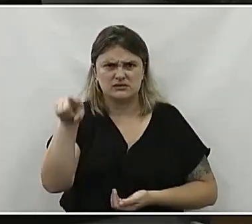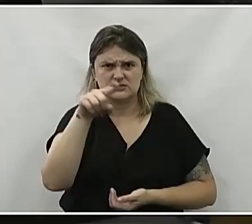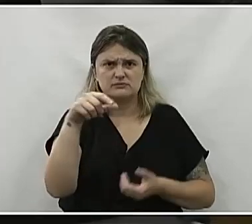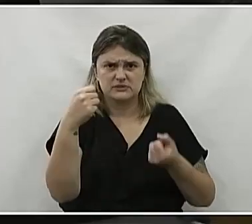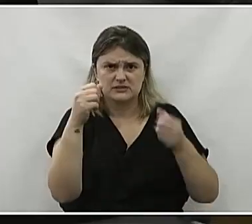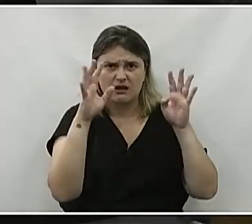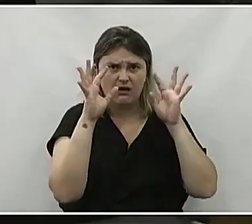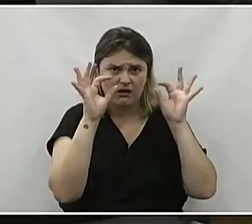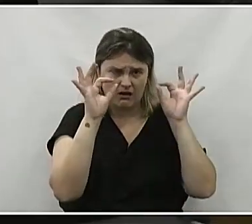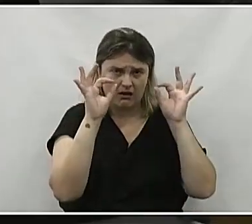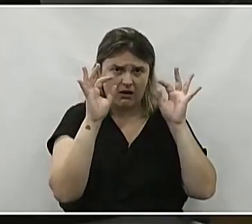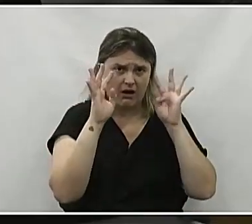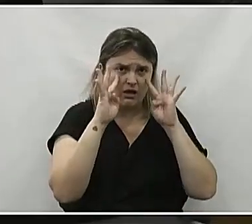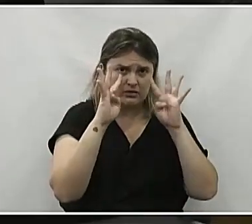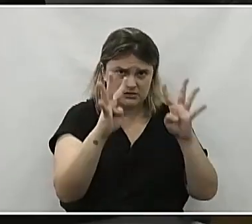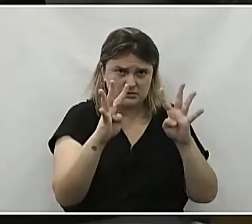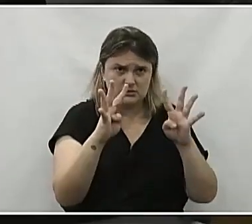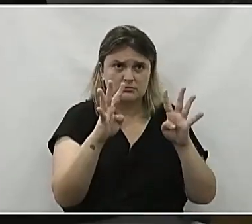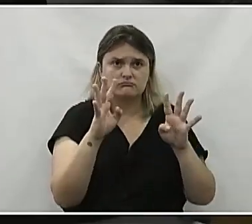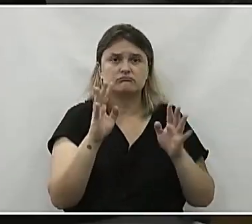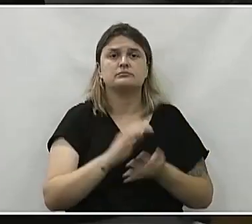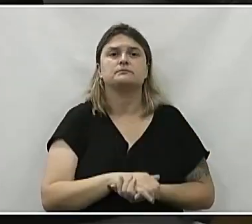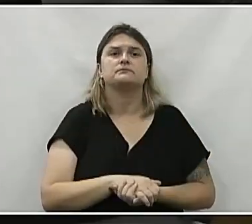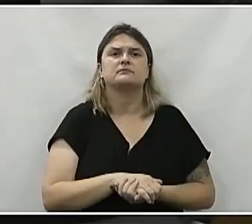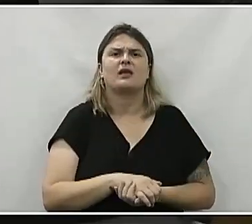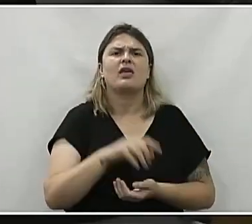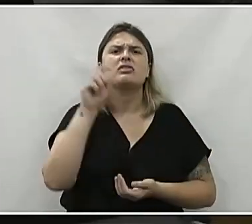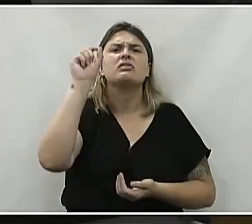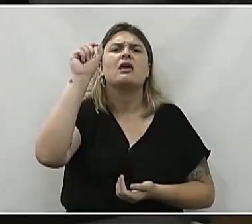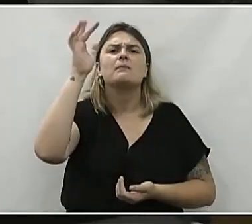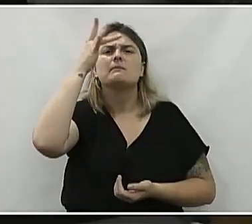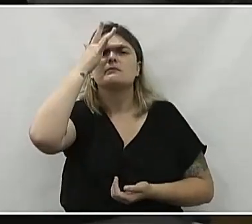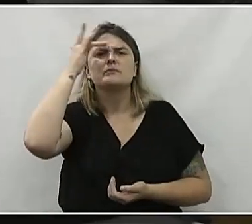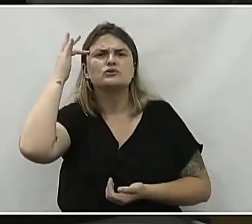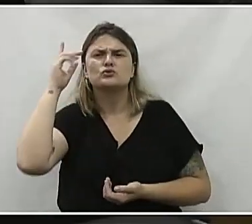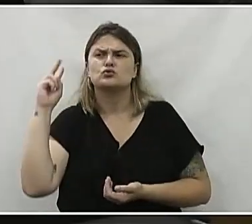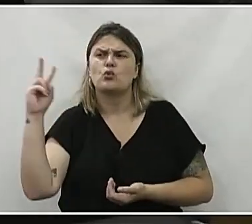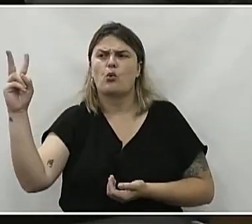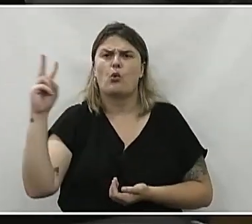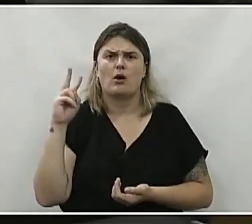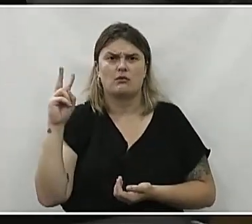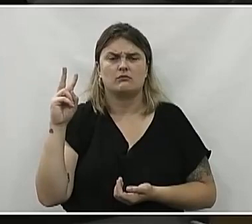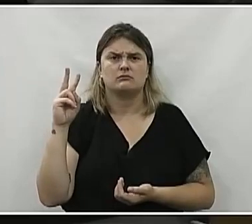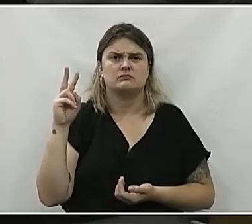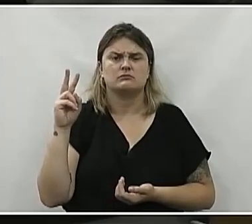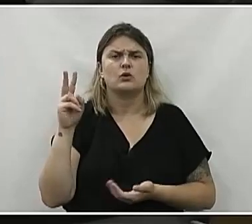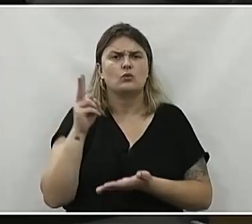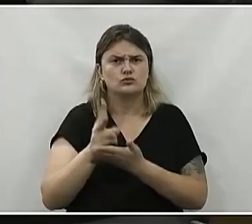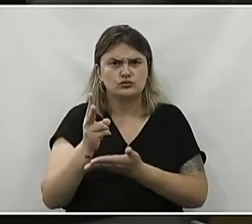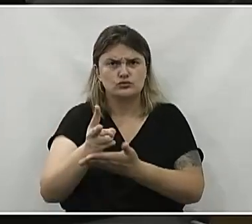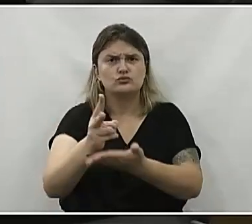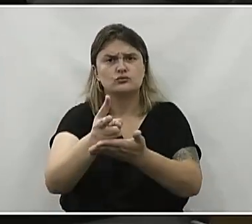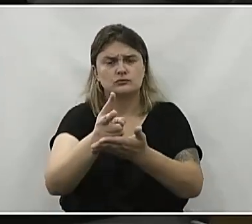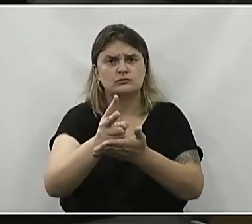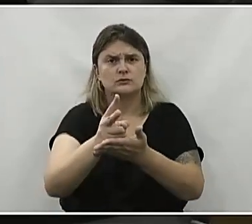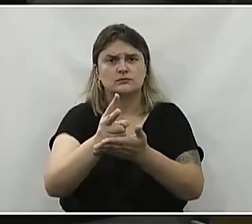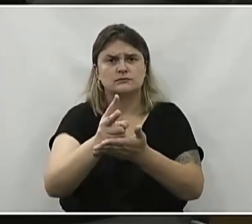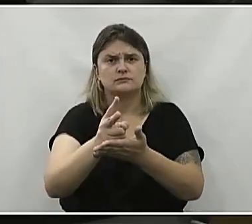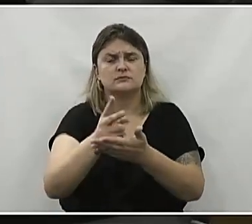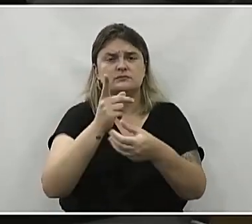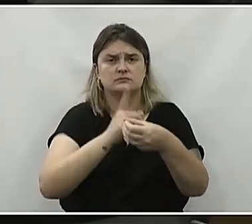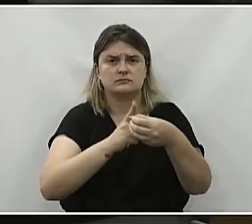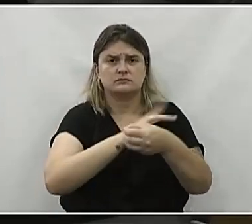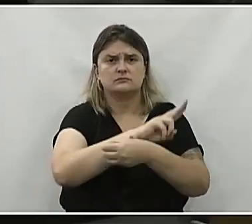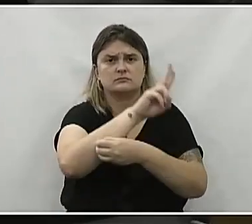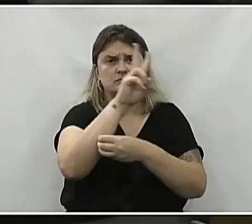prestar atenção gente é exatamente isso quem são as pessoas que prejudicaram e continuam prejudicando União